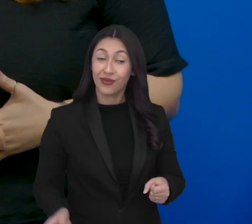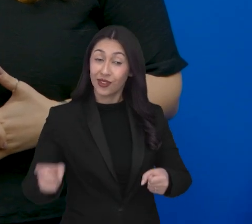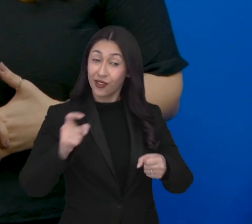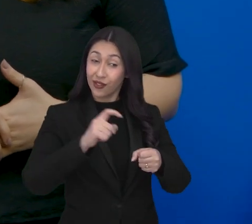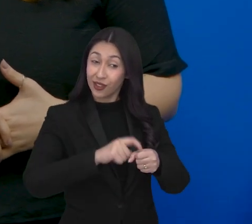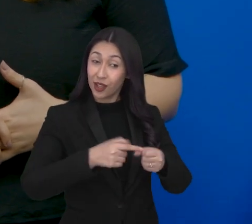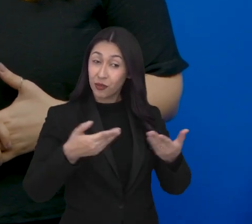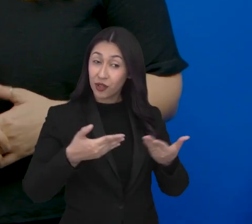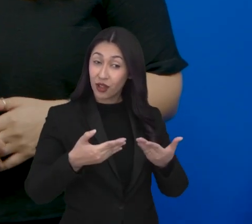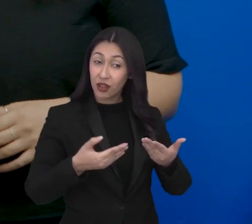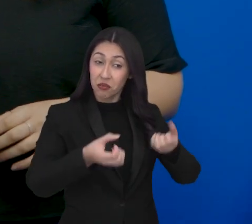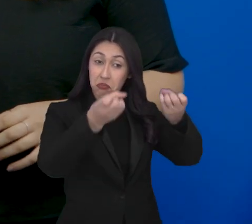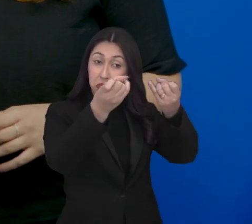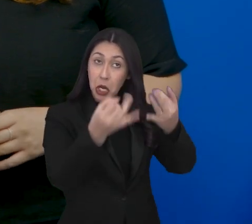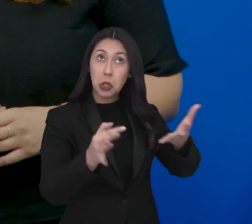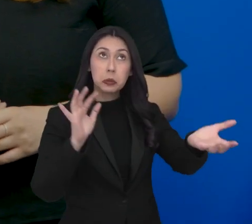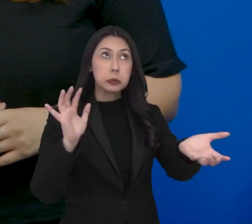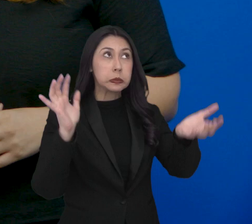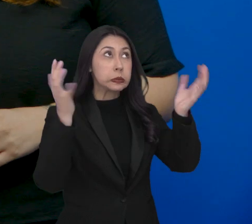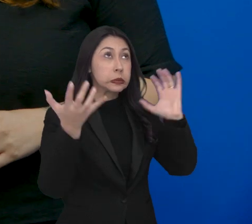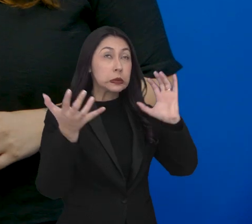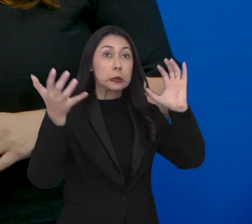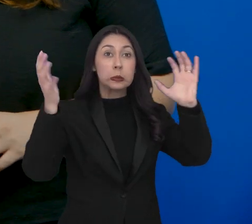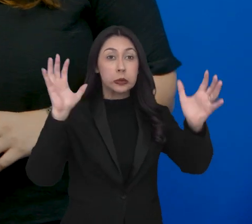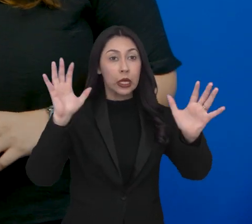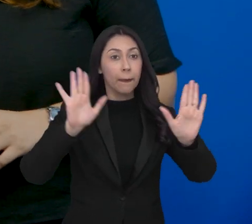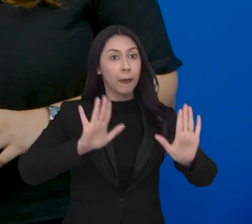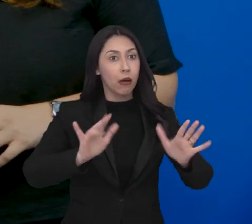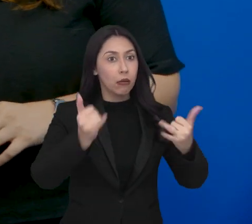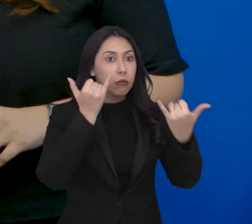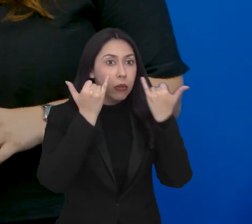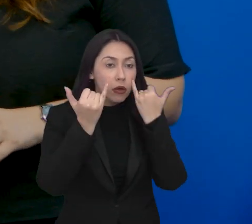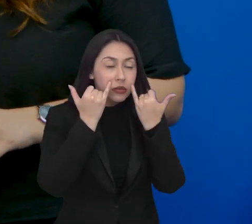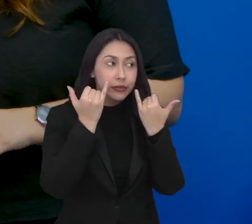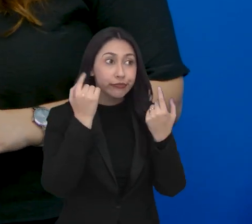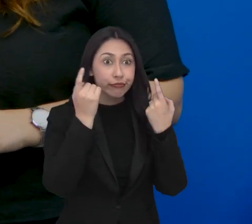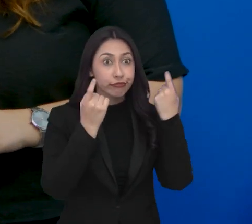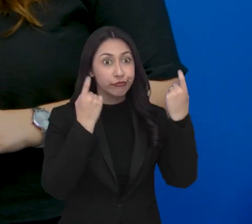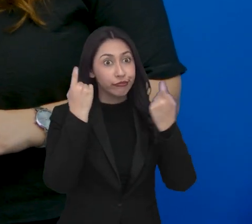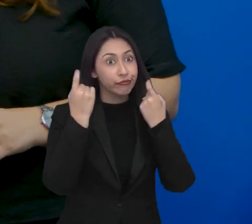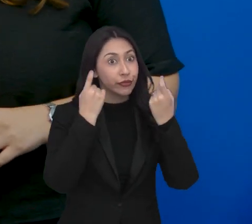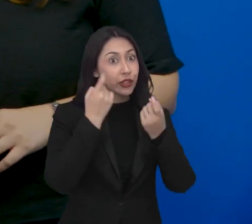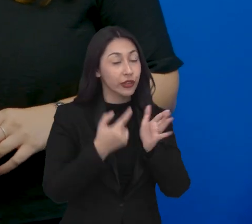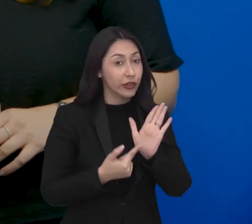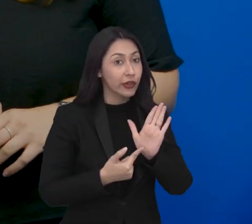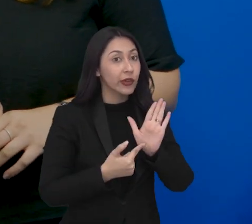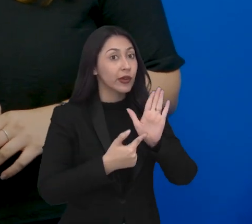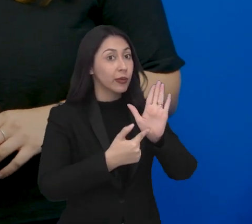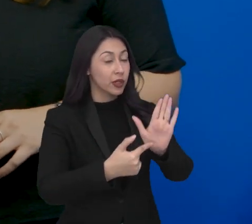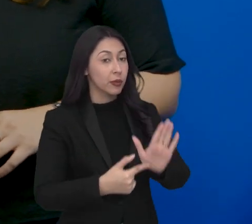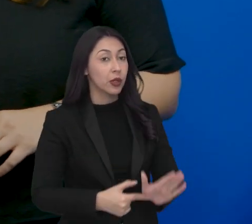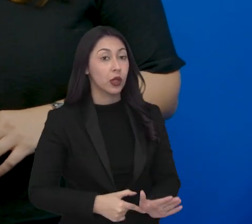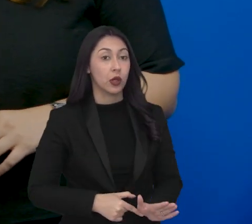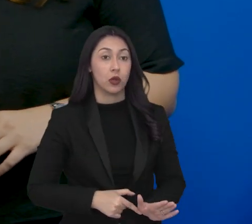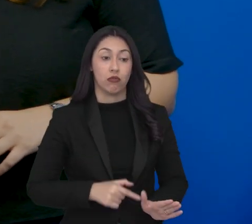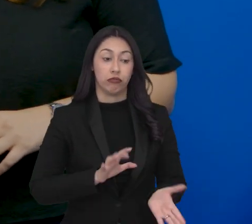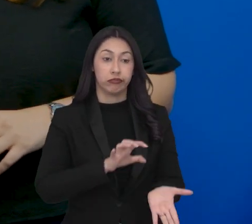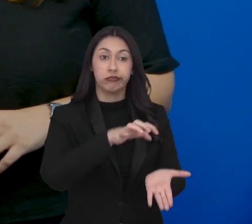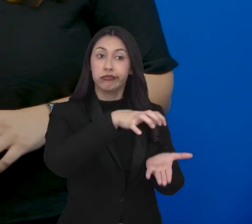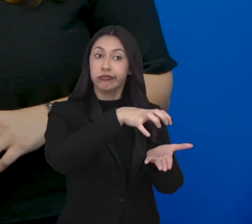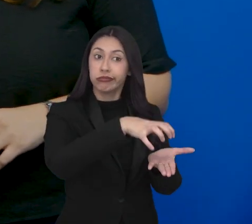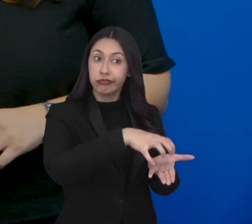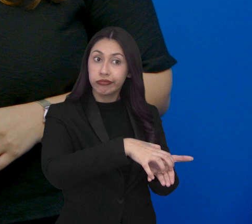Voltamos a falar sobre as mudanças climáticas com um dado preocupante divulgado pela Organização Internacional do Trabalho. Mais